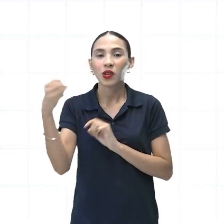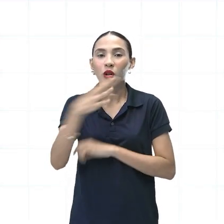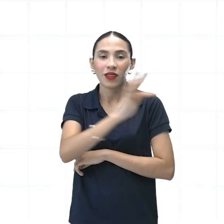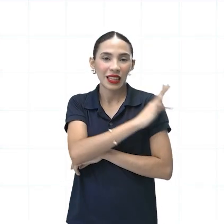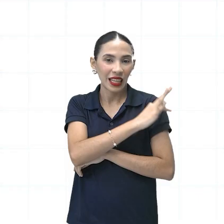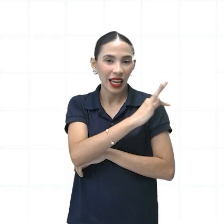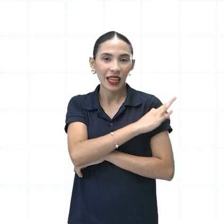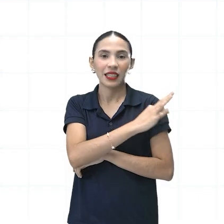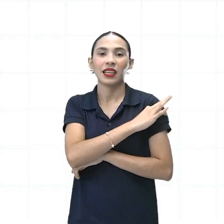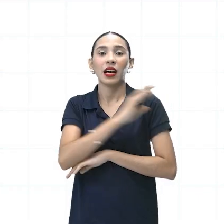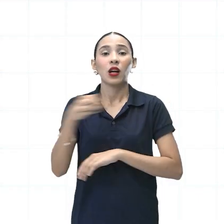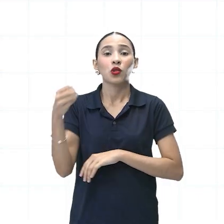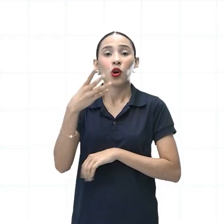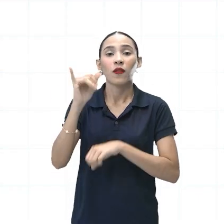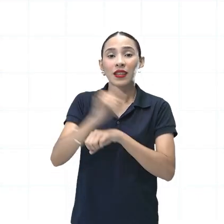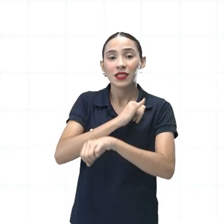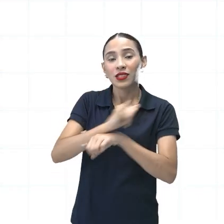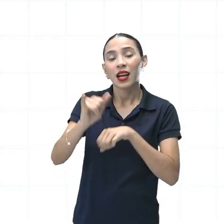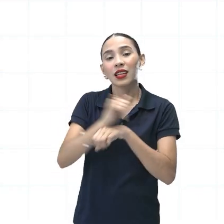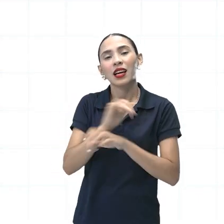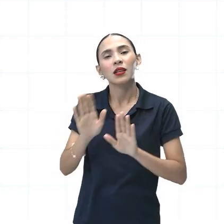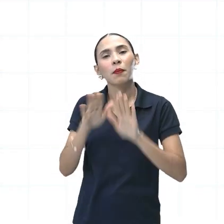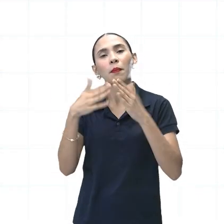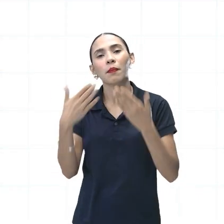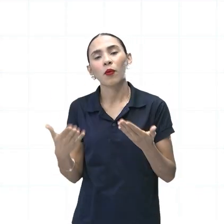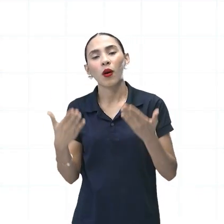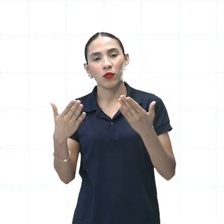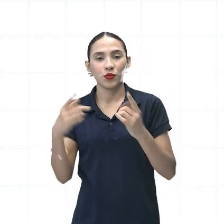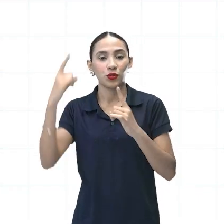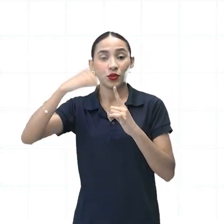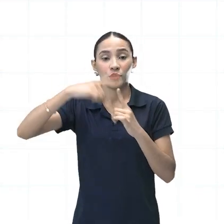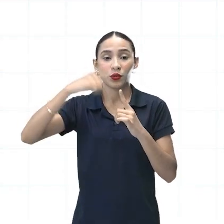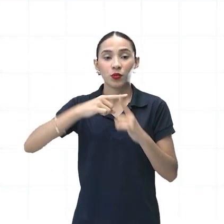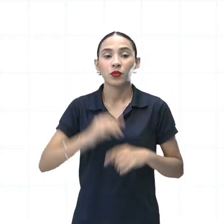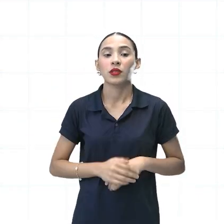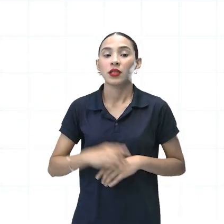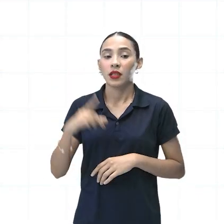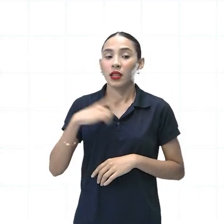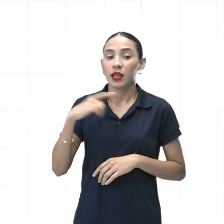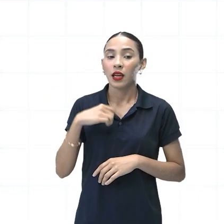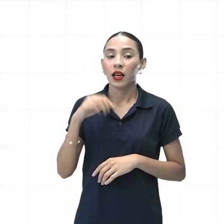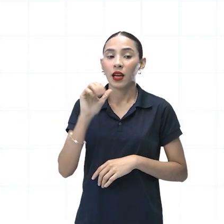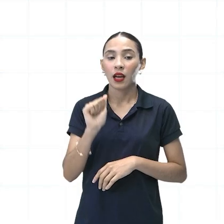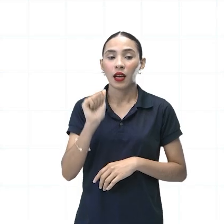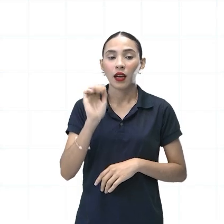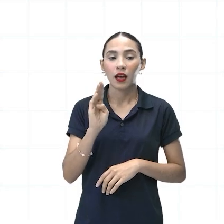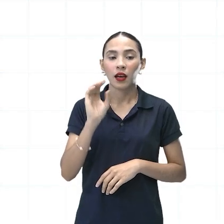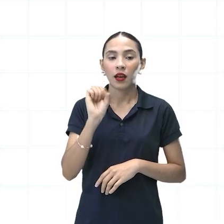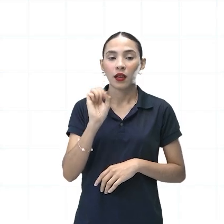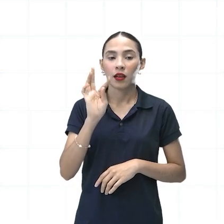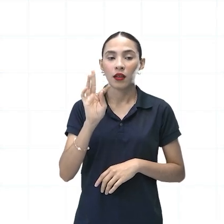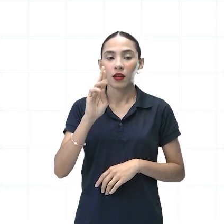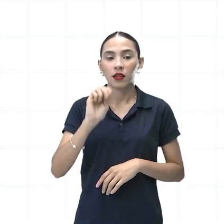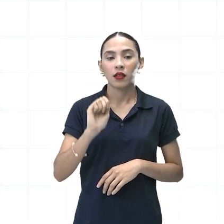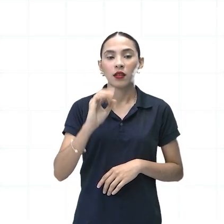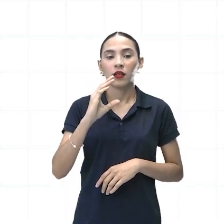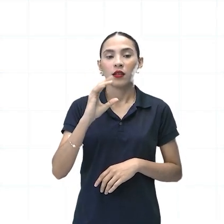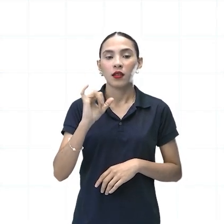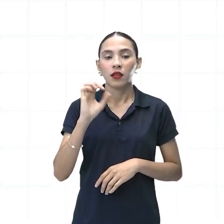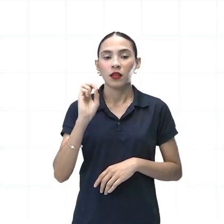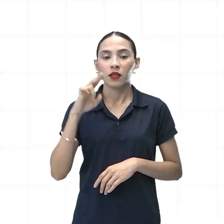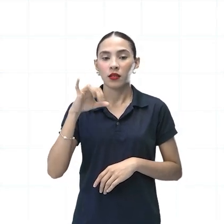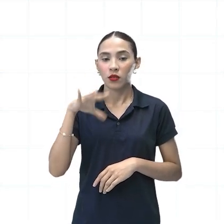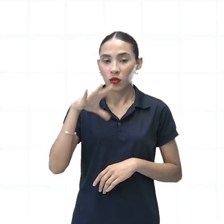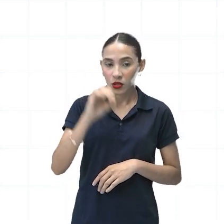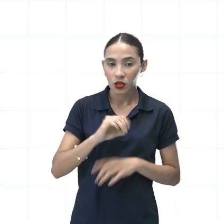E aí, quais são os tipos de arte abstrata? Abstracionismo sensível ou informal, o taxismo,